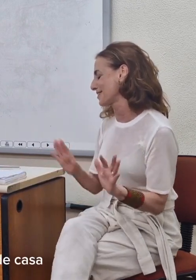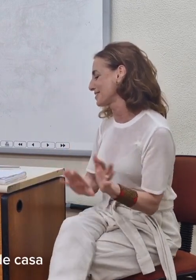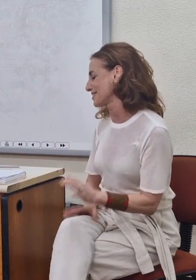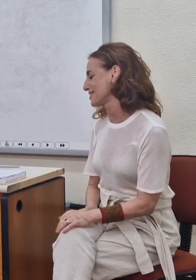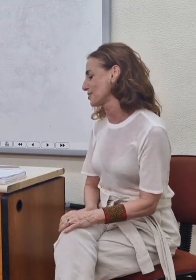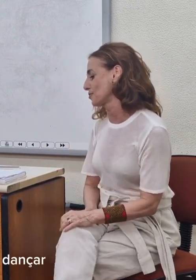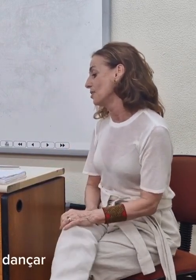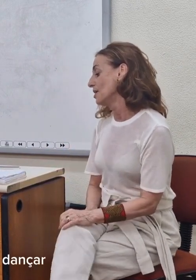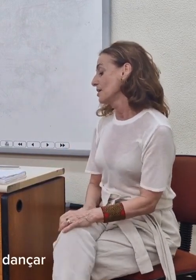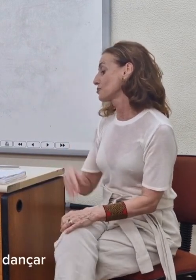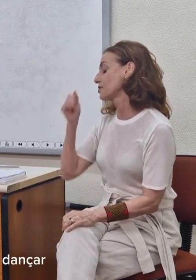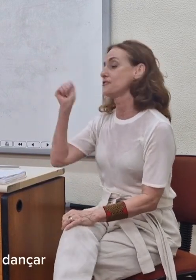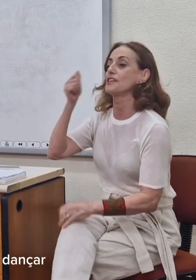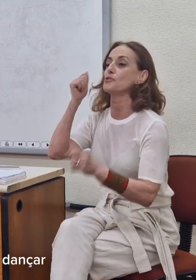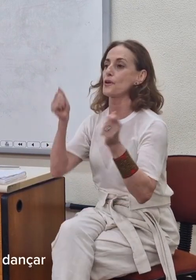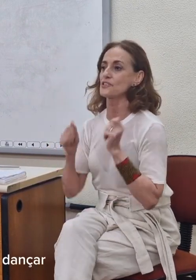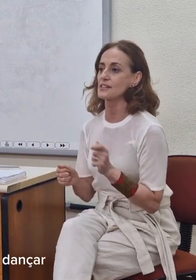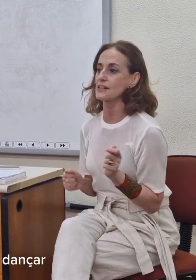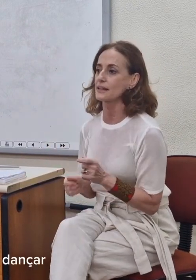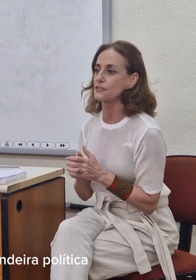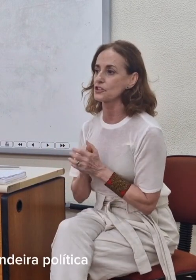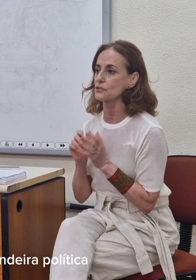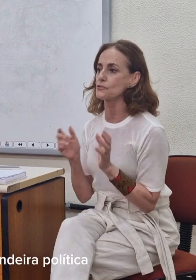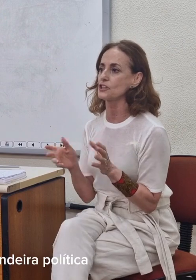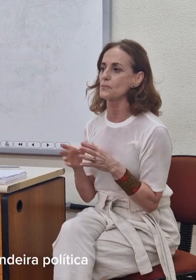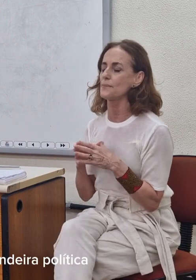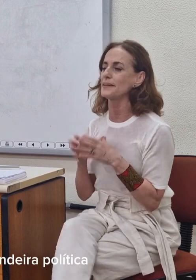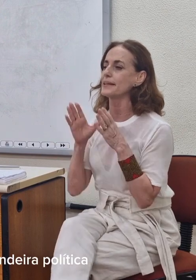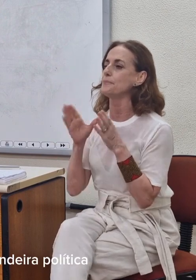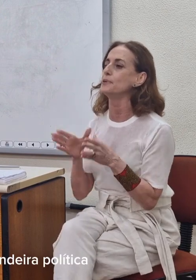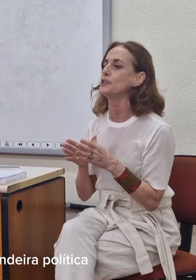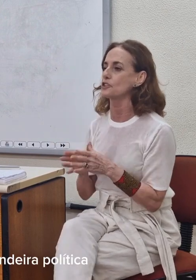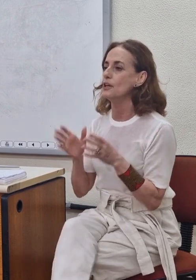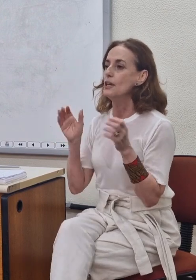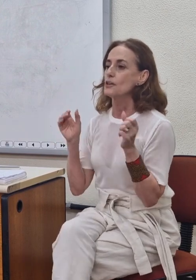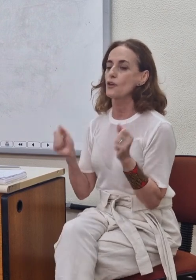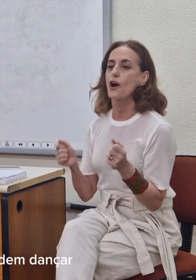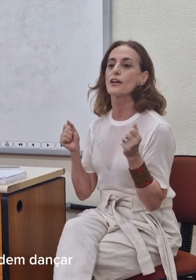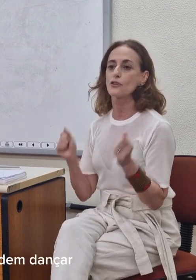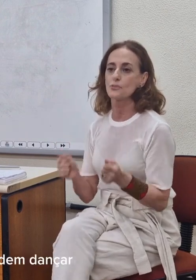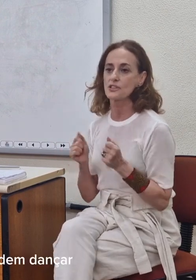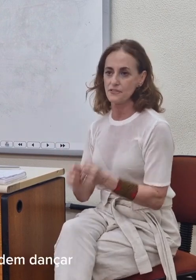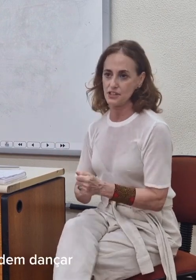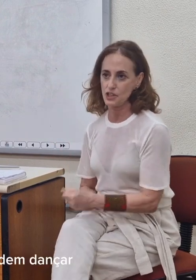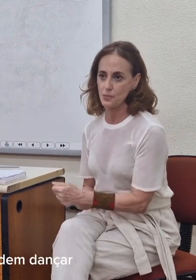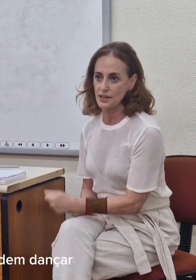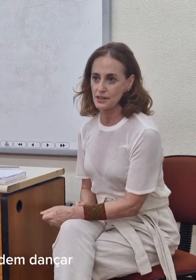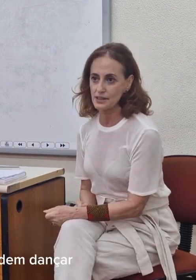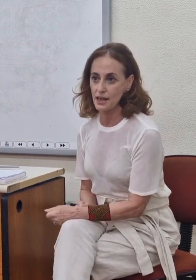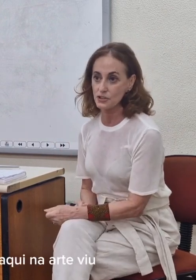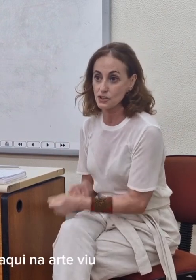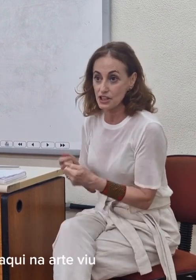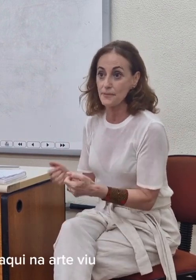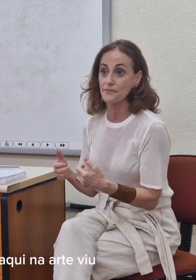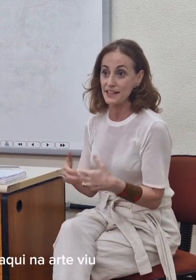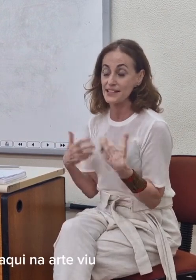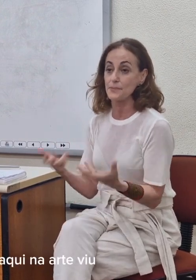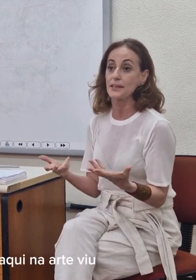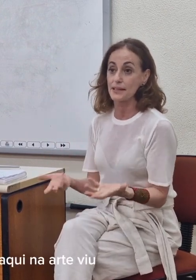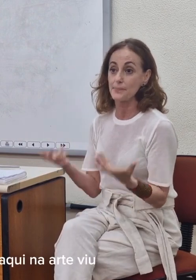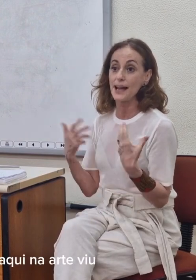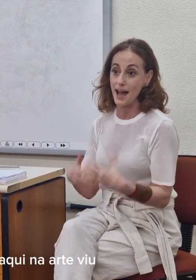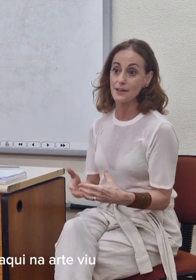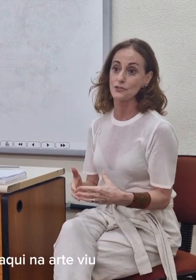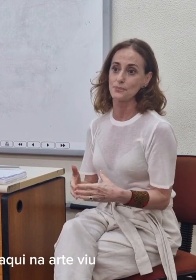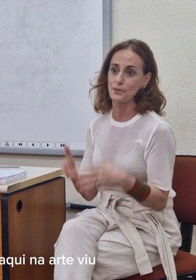nada ligado, assim, dizendo, eu sou deficiente, posso dançar. Então, a gente não tinha uma bandeira política, nós, como os deficientes, podem dançar. A gente queria ter